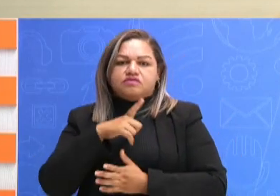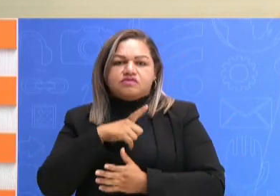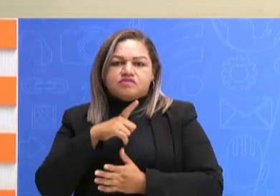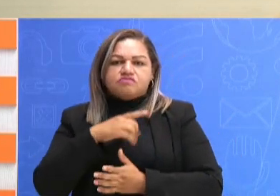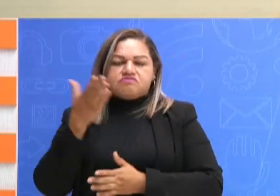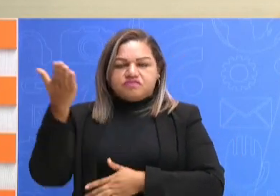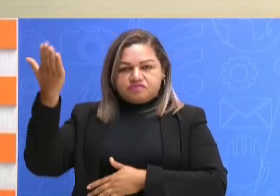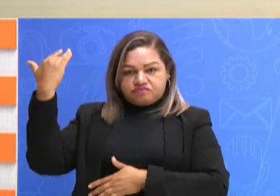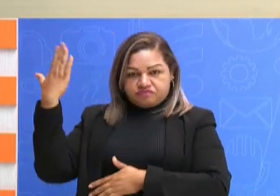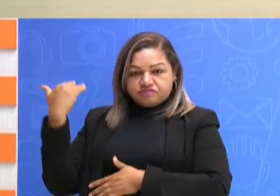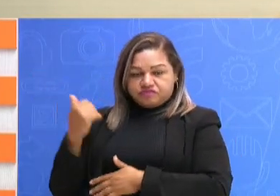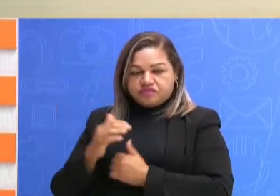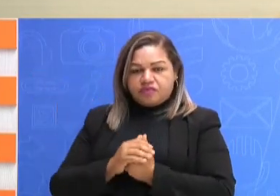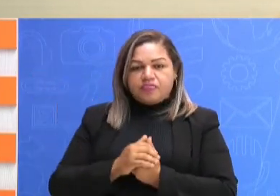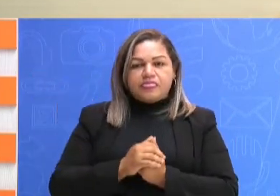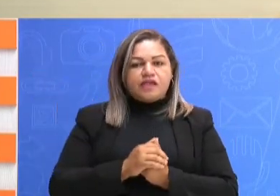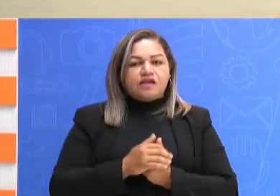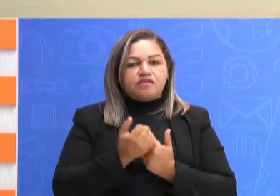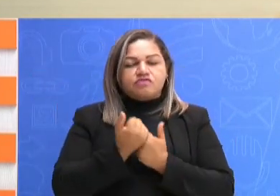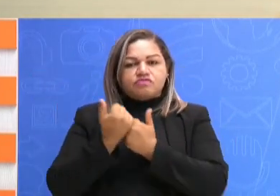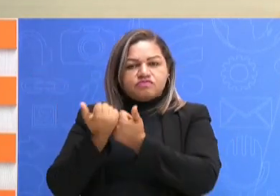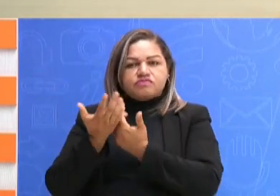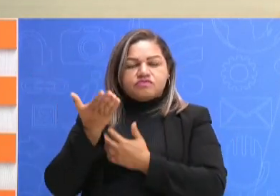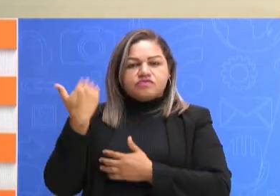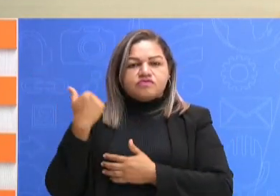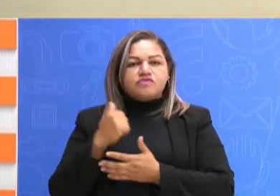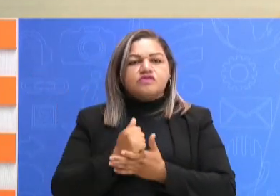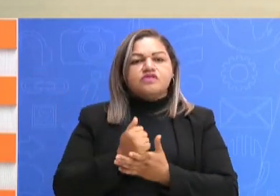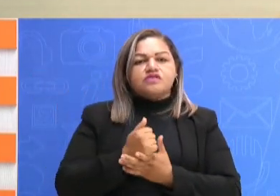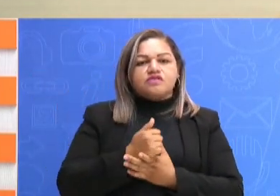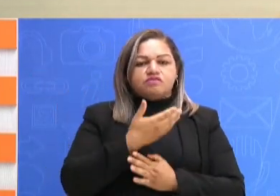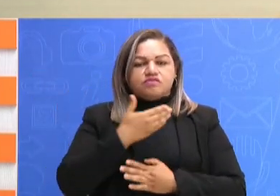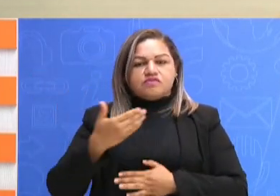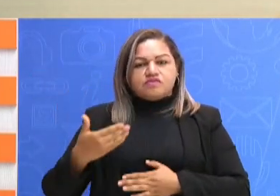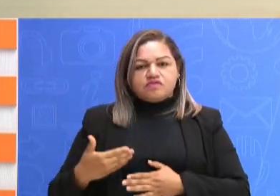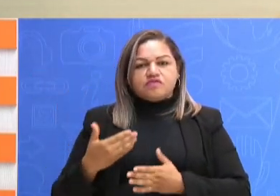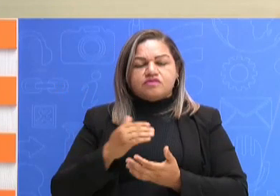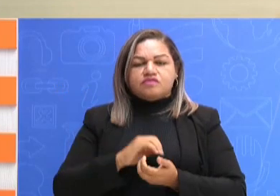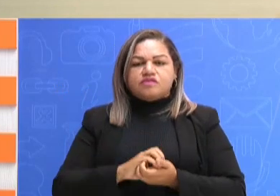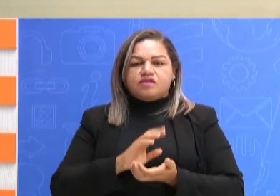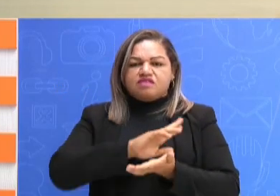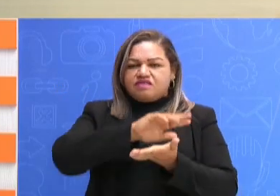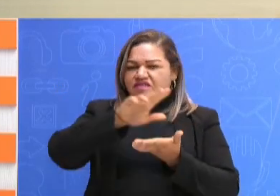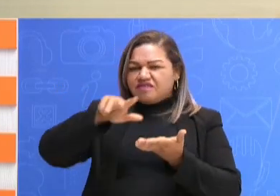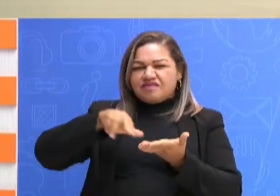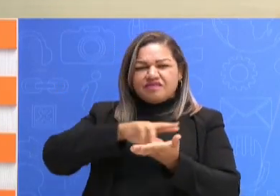atual, Carlos Brandão, vemos também o senador da República, o Everton Rocha.